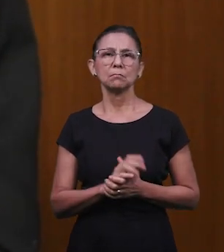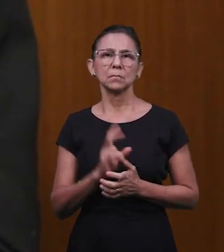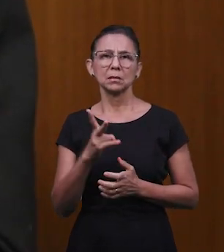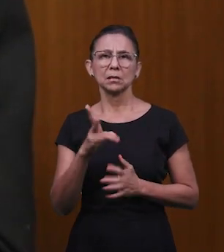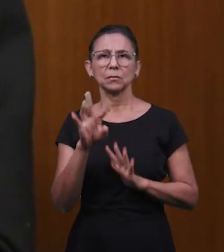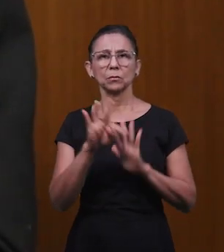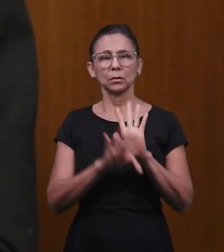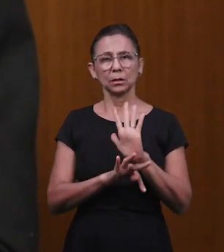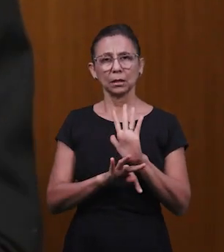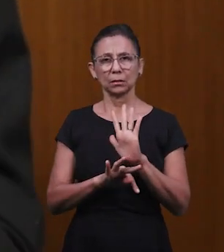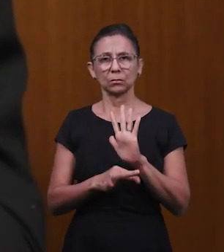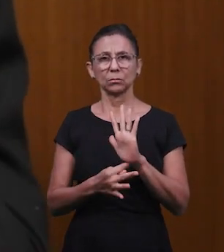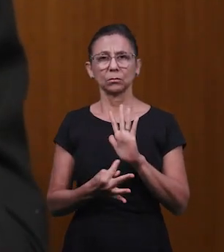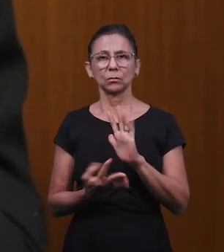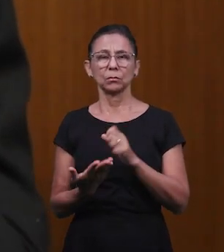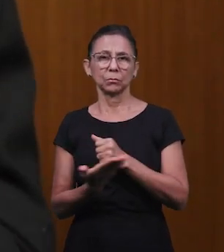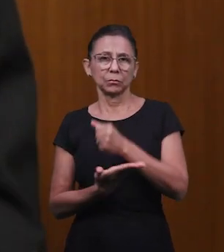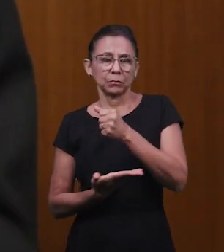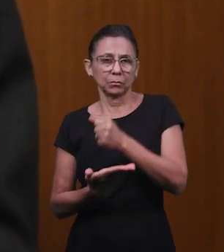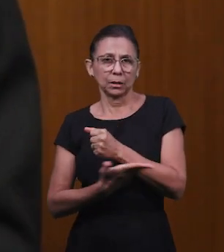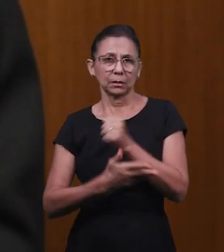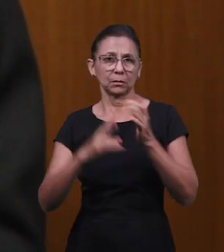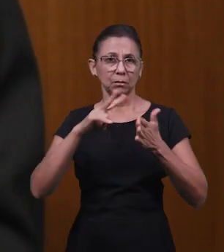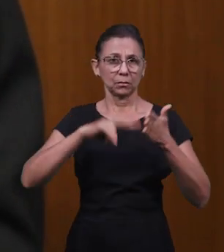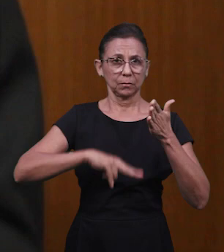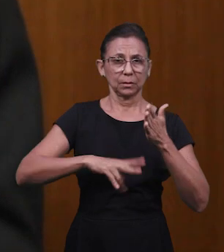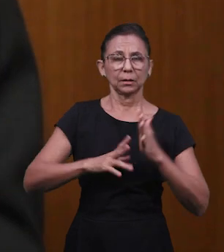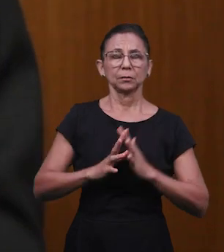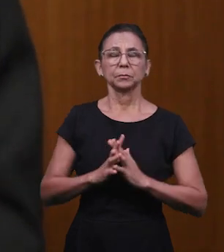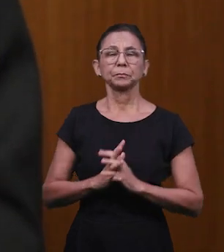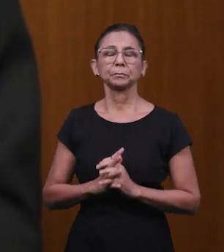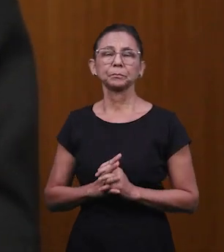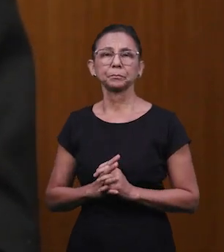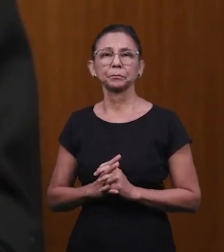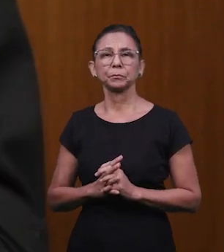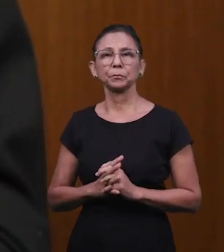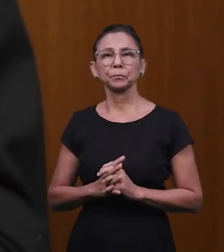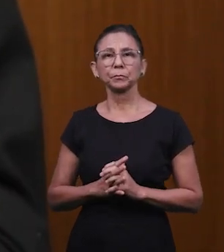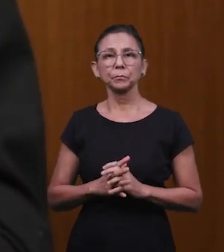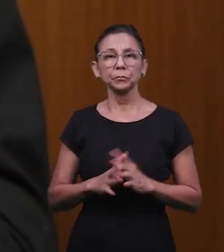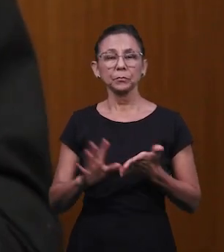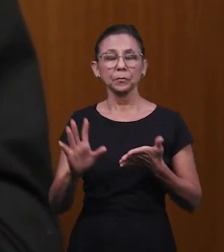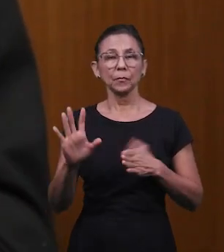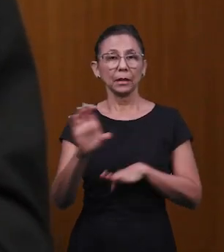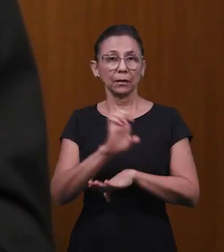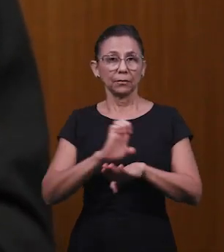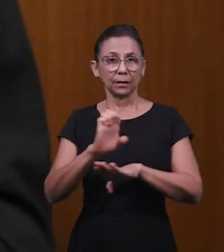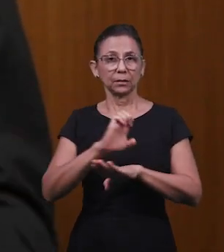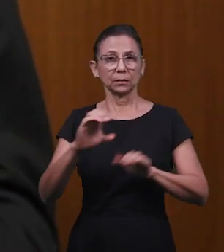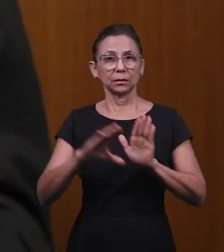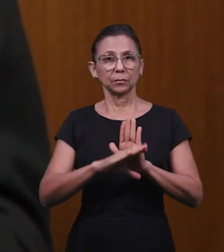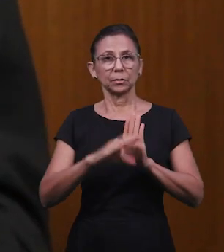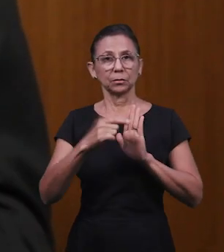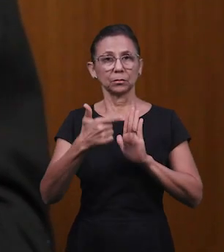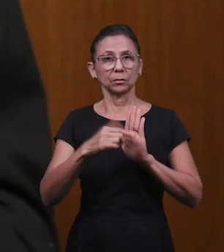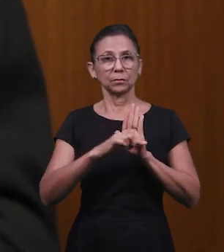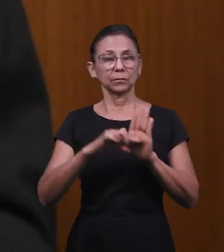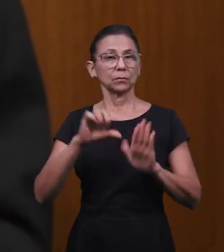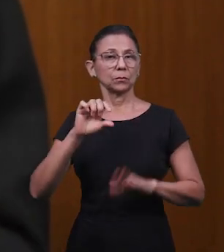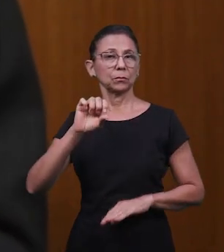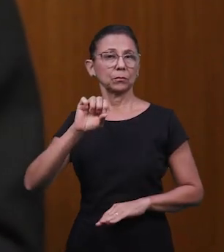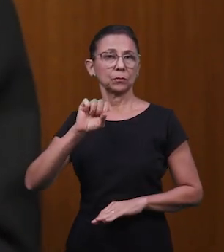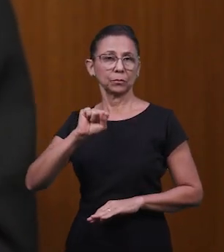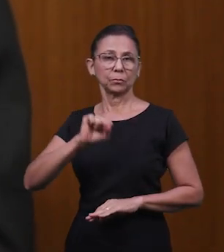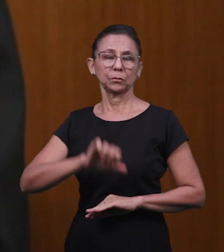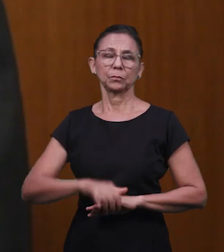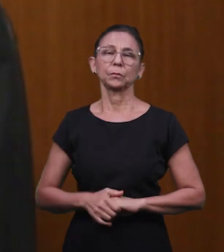sempre um texto base. E o texto que nós vamos ler agora, nessa edição, encontra-se na carta aos Efésios, no capítulo 2, o verso é o verso de